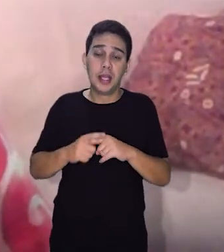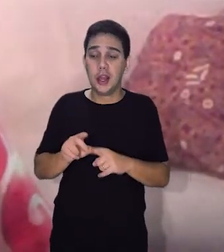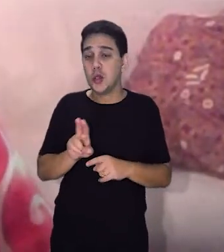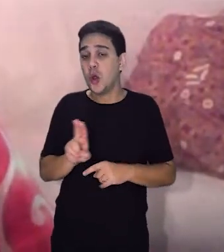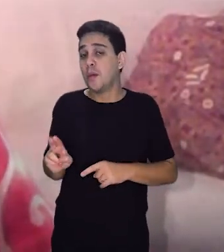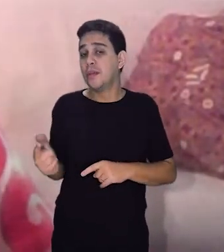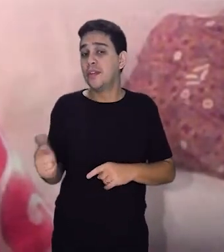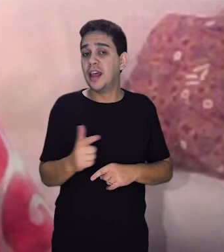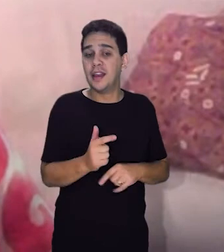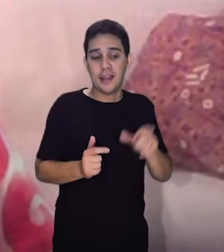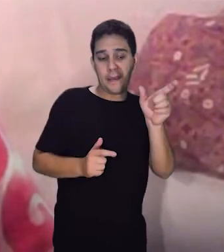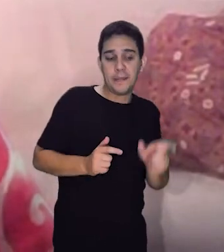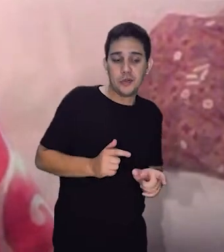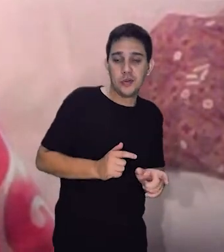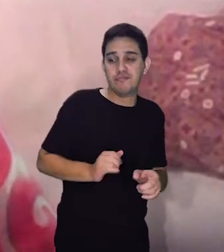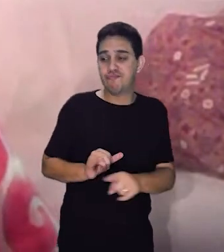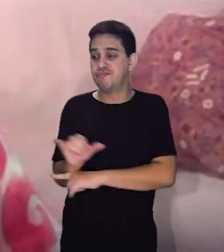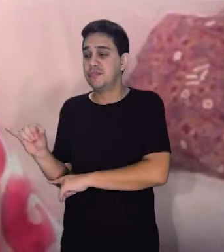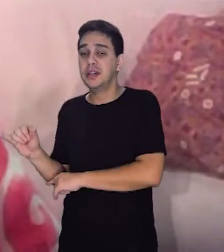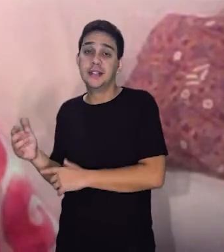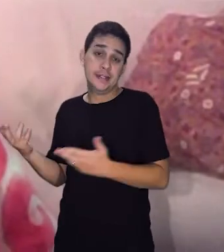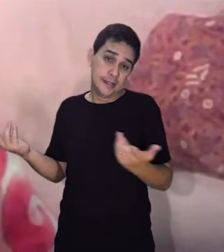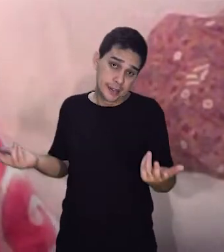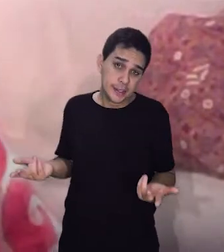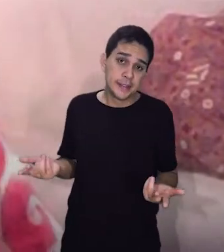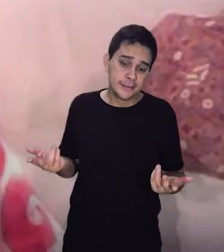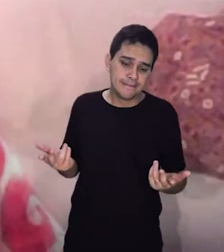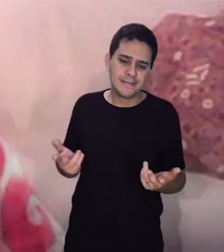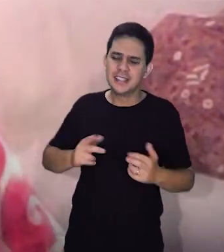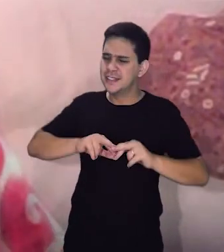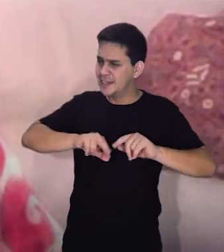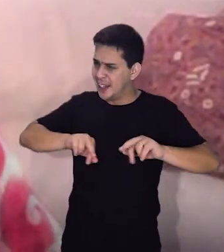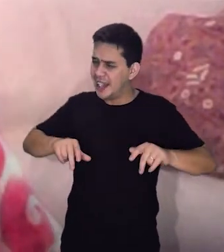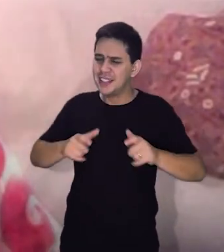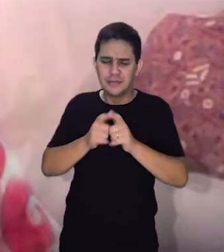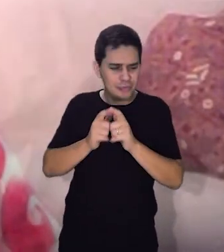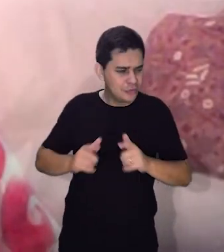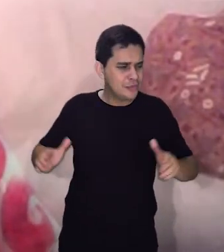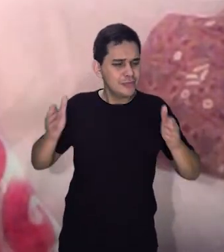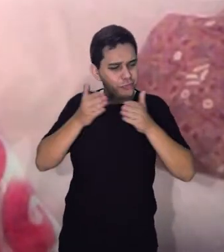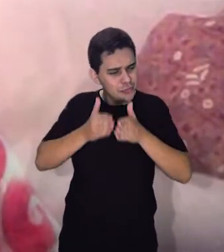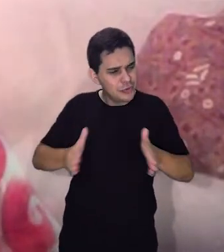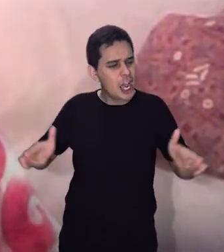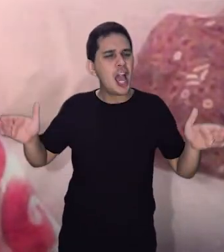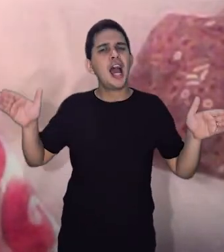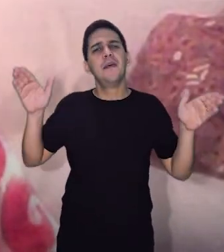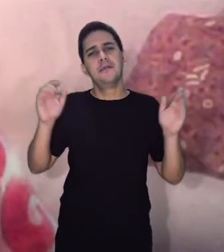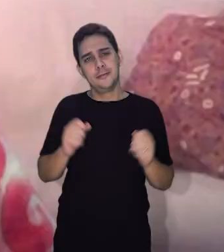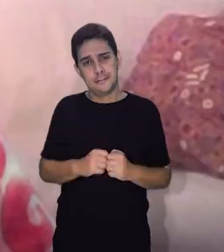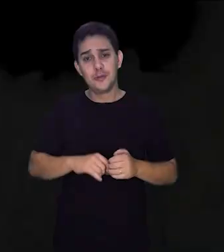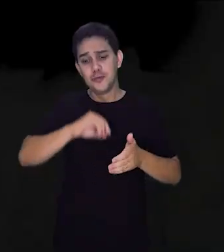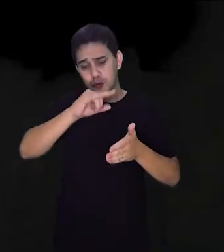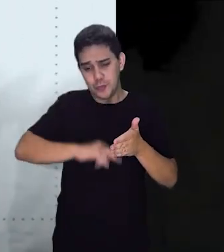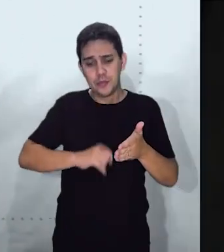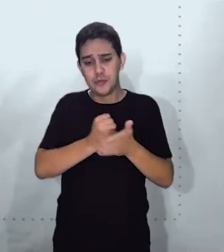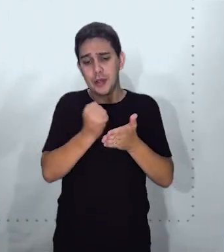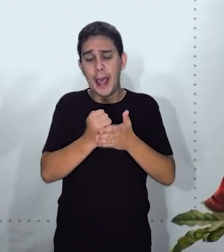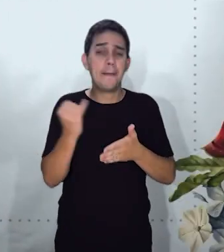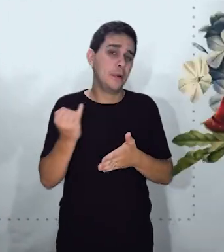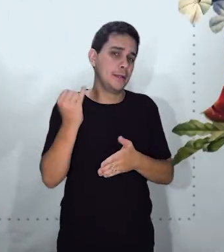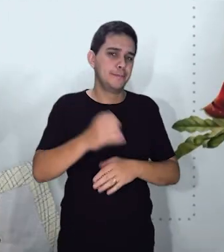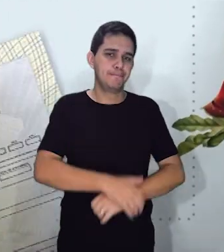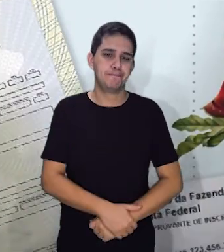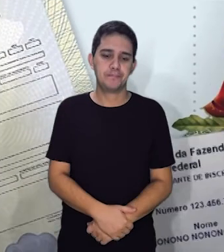desdobramentos assim, muito amplos, né, que a gente pode dizer aí que tem a questão da documentação. O mais